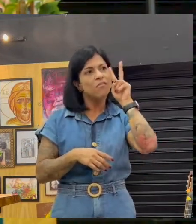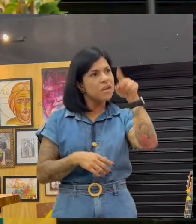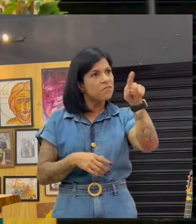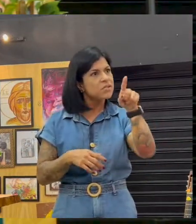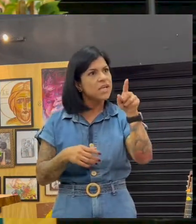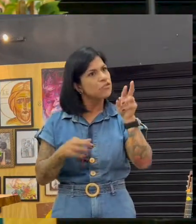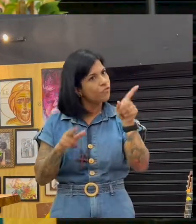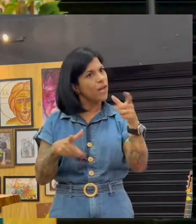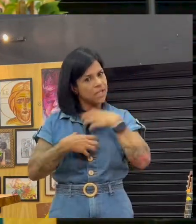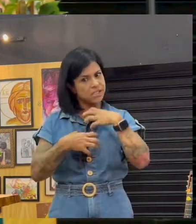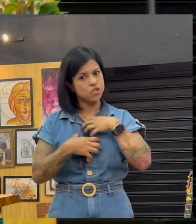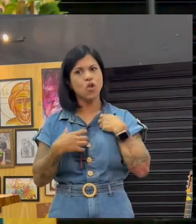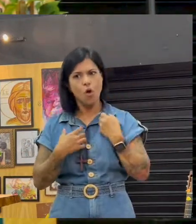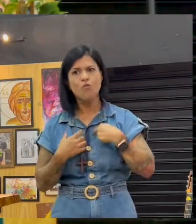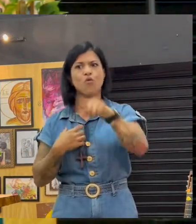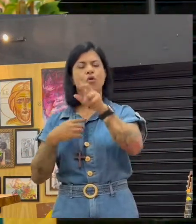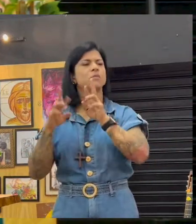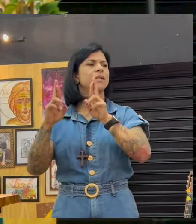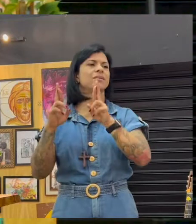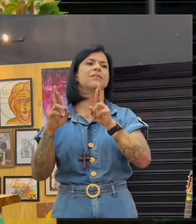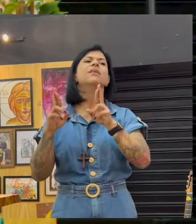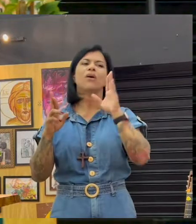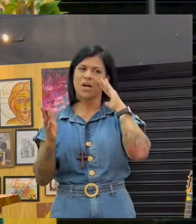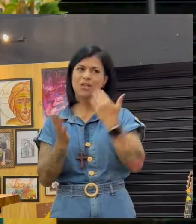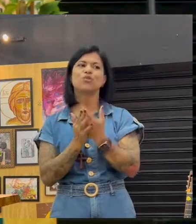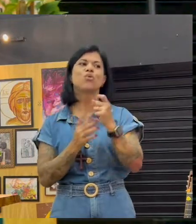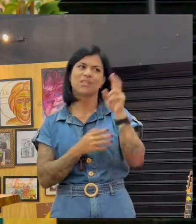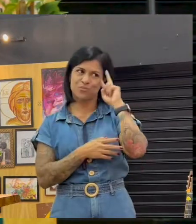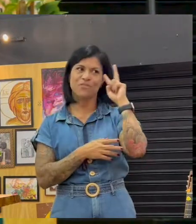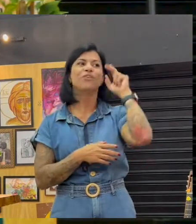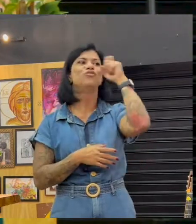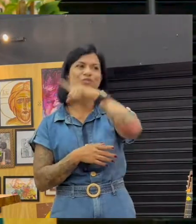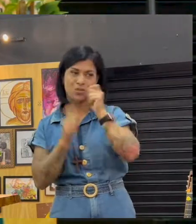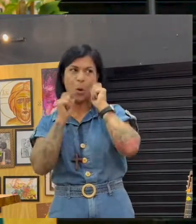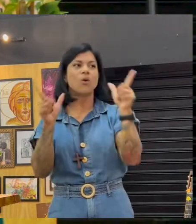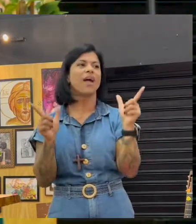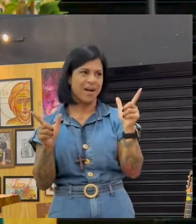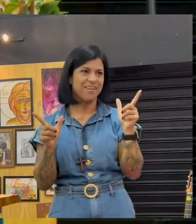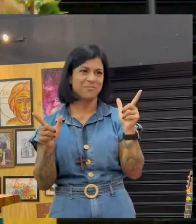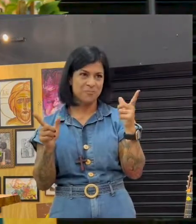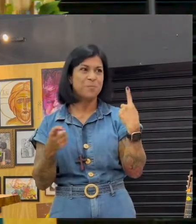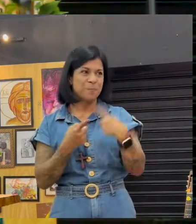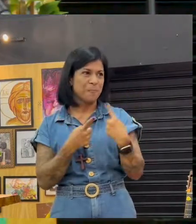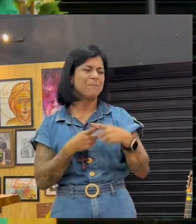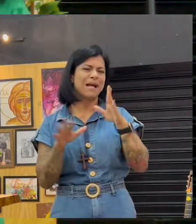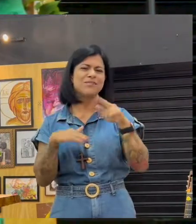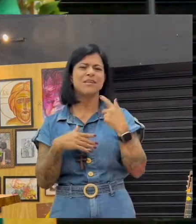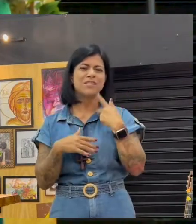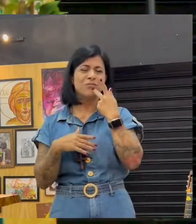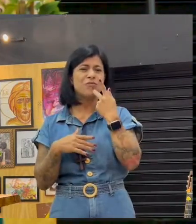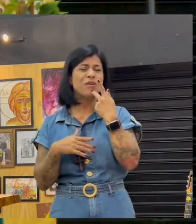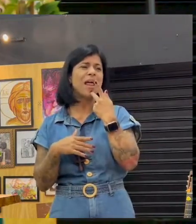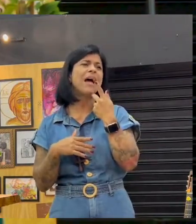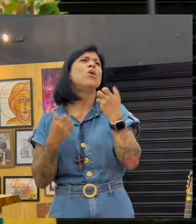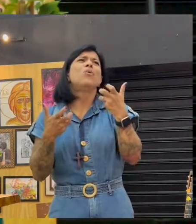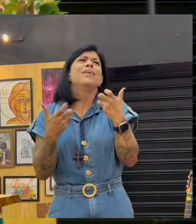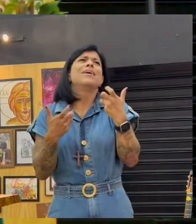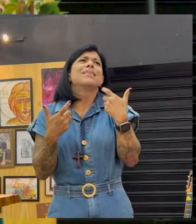levar esperança? Eu acredito, a segunda-feira é difícil, gente. Acordar de manhã é difícil. Se eu pudesse trabalhar fora, eu queria trabalhar só depois do